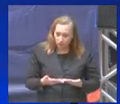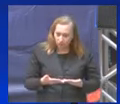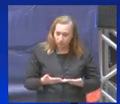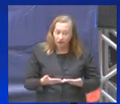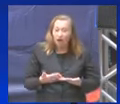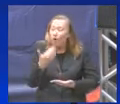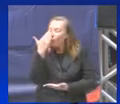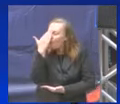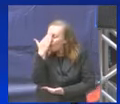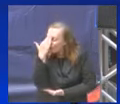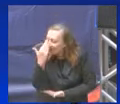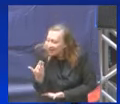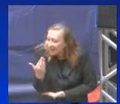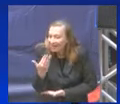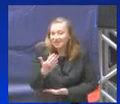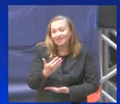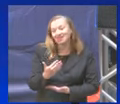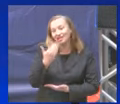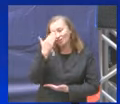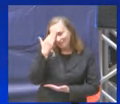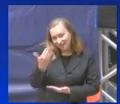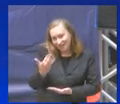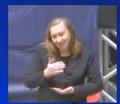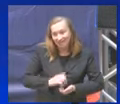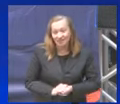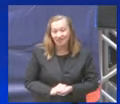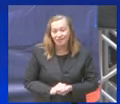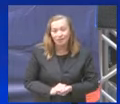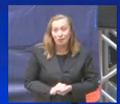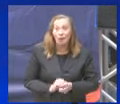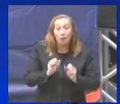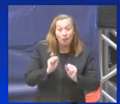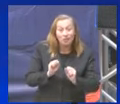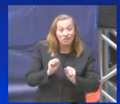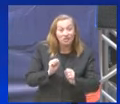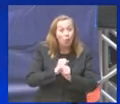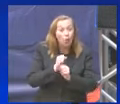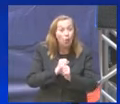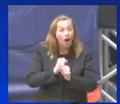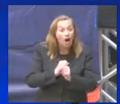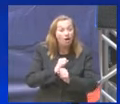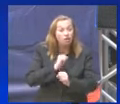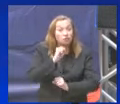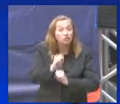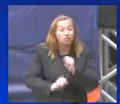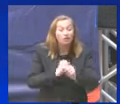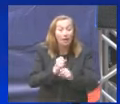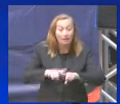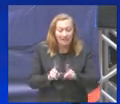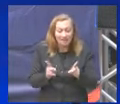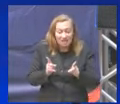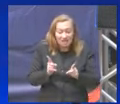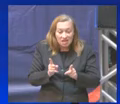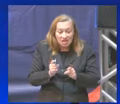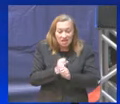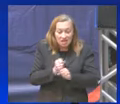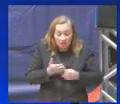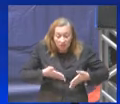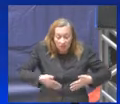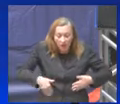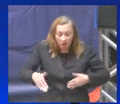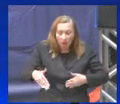muito obrigada, eu agradeço, talvez ano que vem, mas esse ano eu